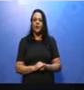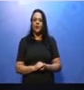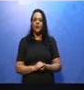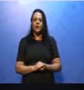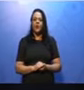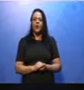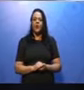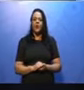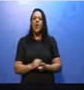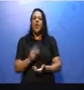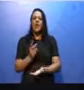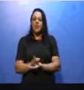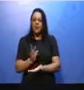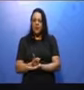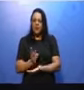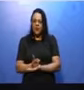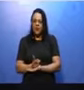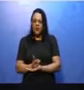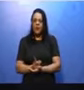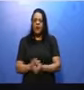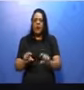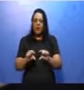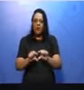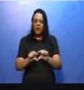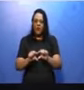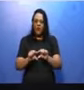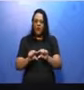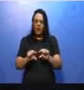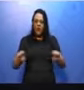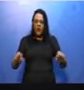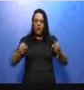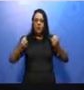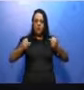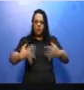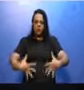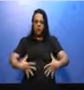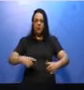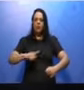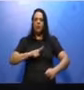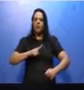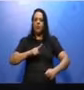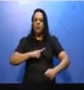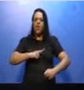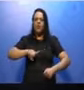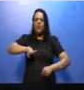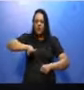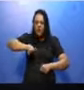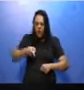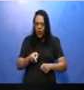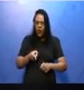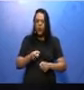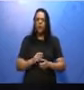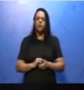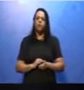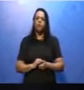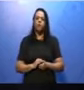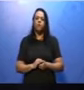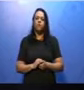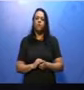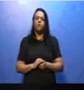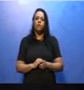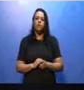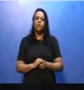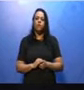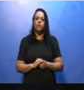escrita, aparecem entre vírgulas, é um macetinho. As orações explicativas, subordinadas